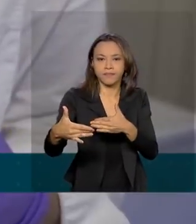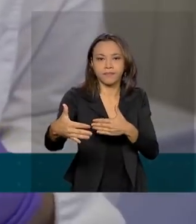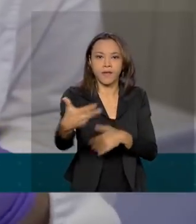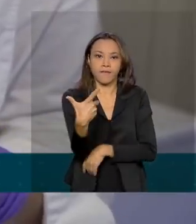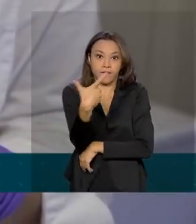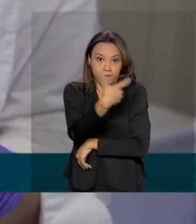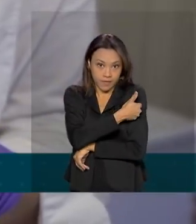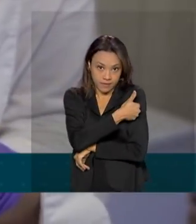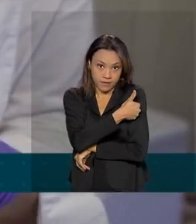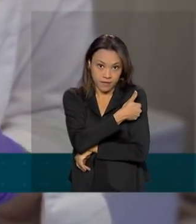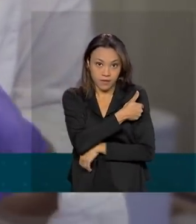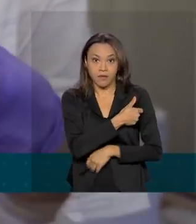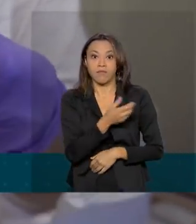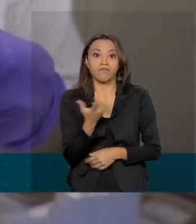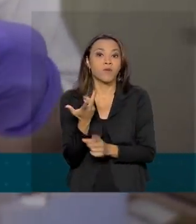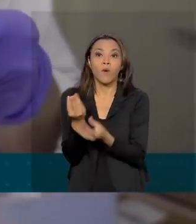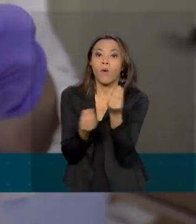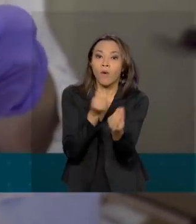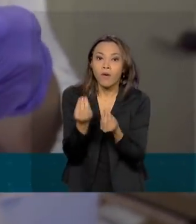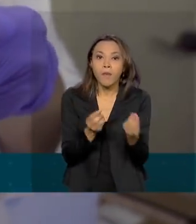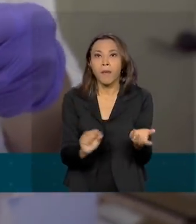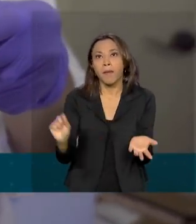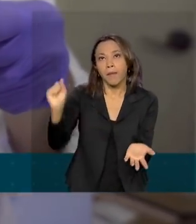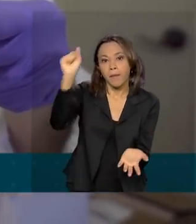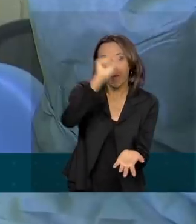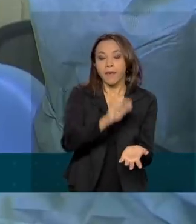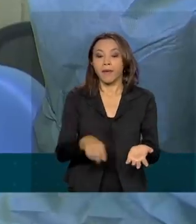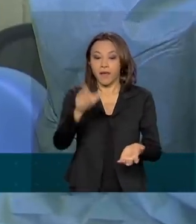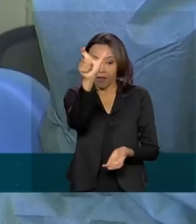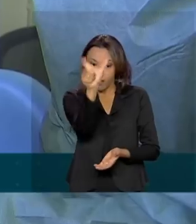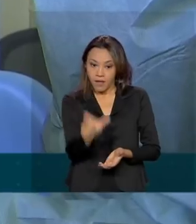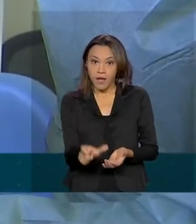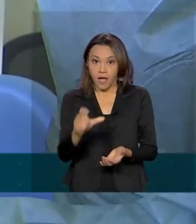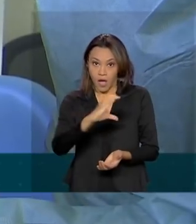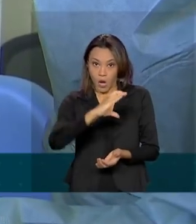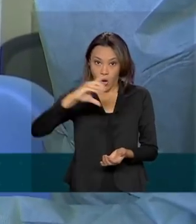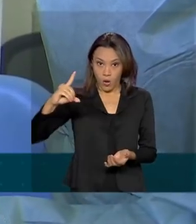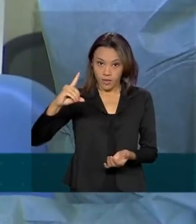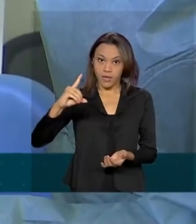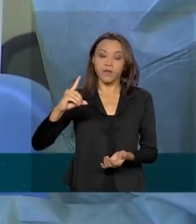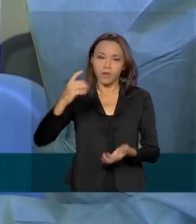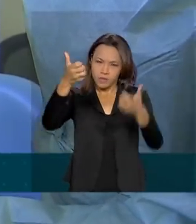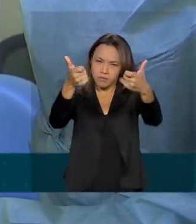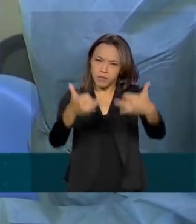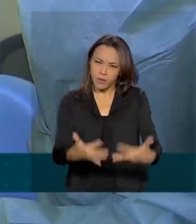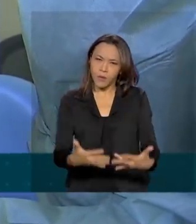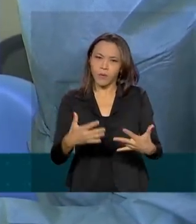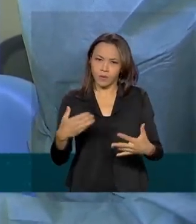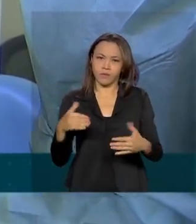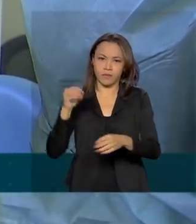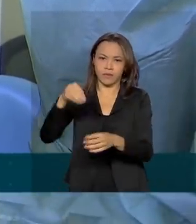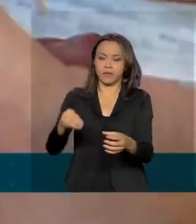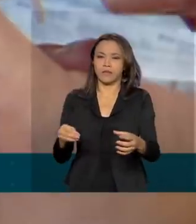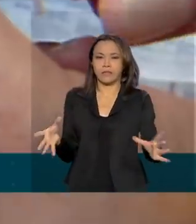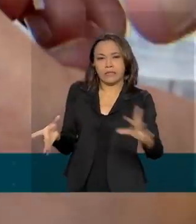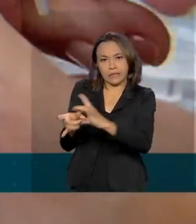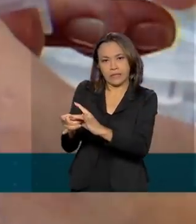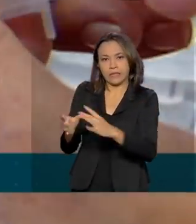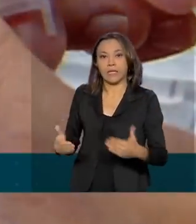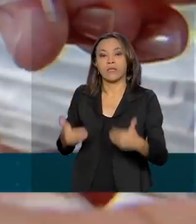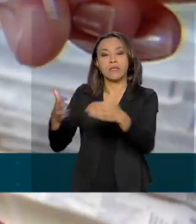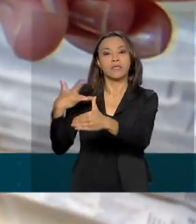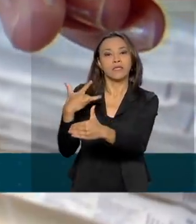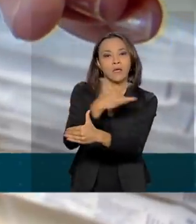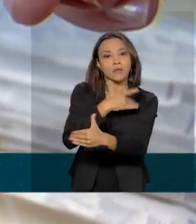de vacinação a coordenadora do programa de imunização do Ministério da Saúde destacou a necessidade do cartão de